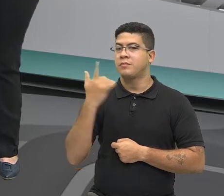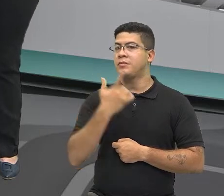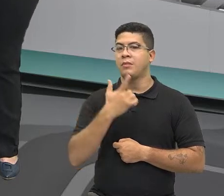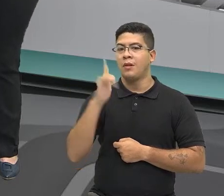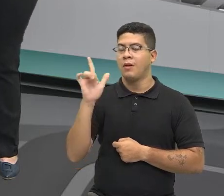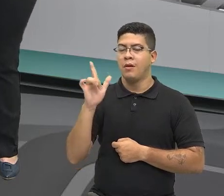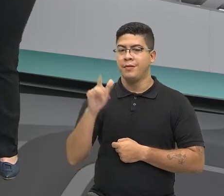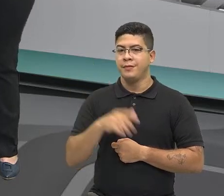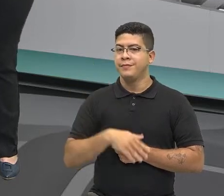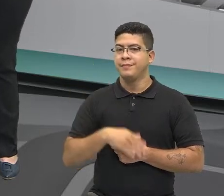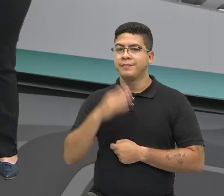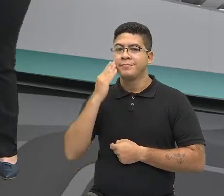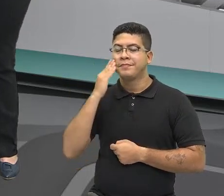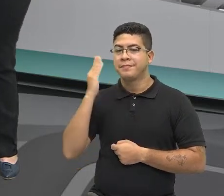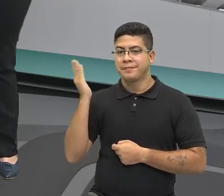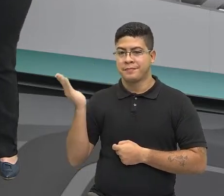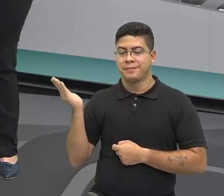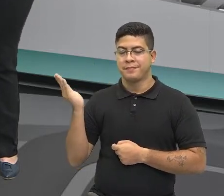Rodrigues,